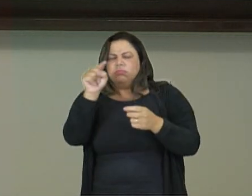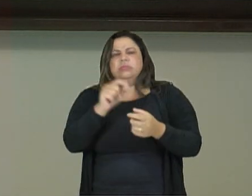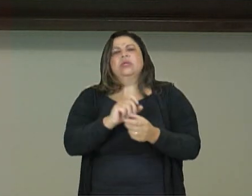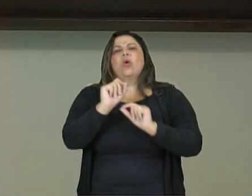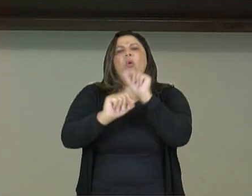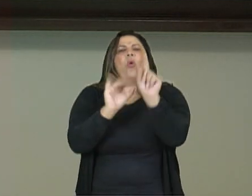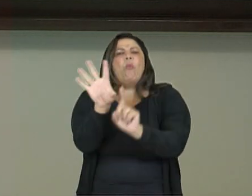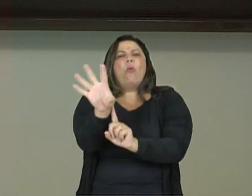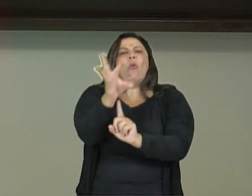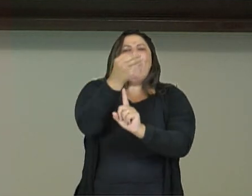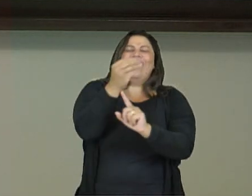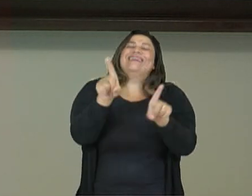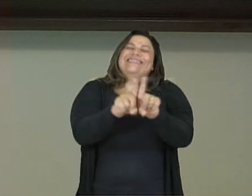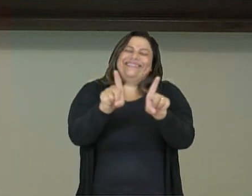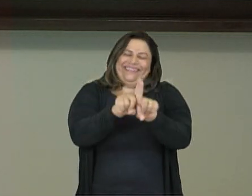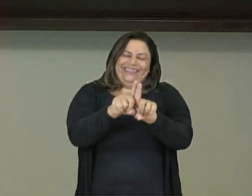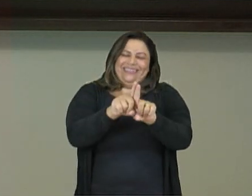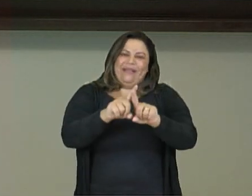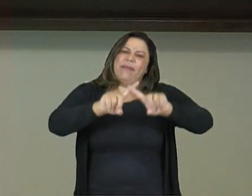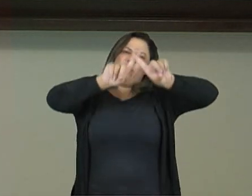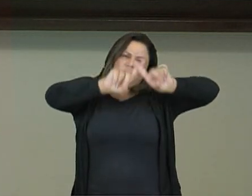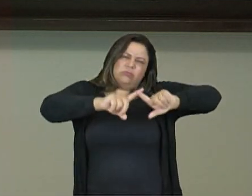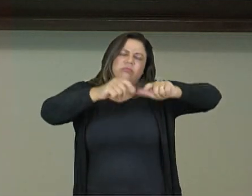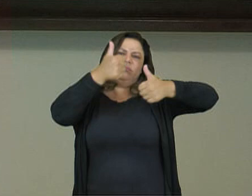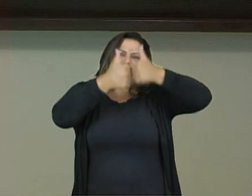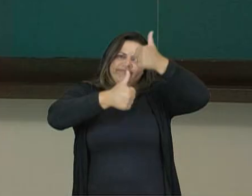como um esporte lá na Grécia.